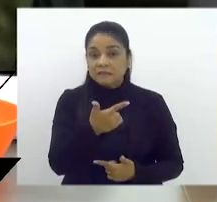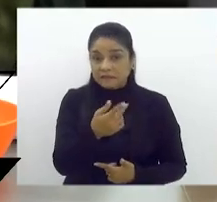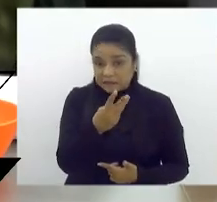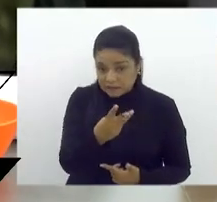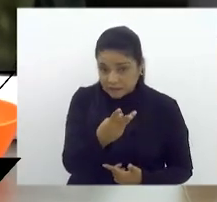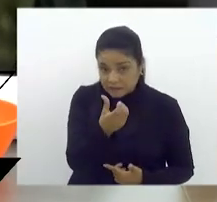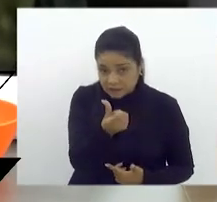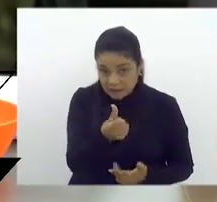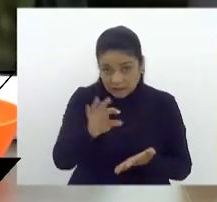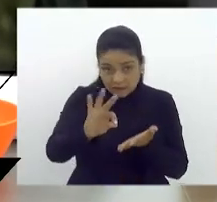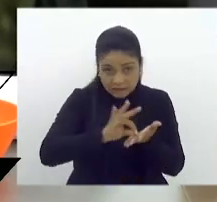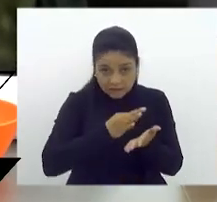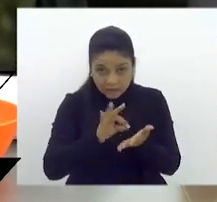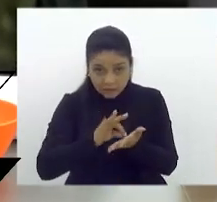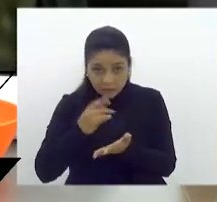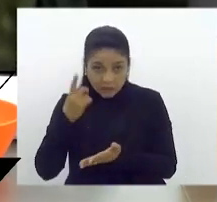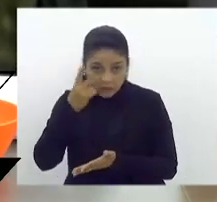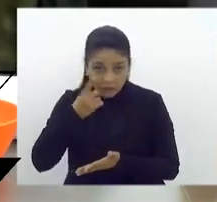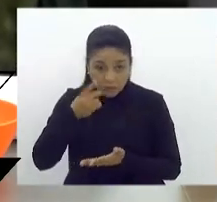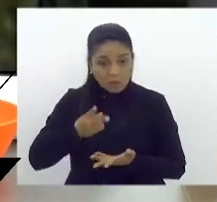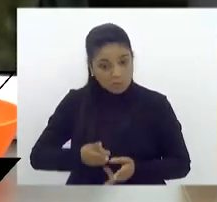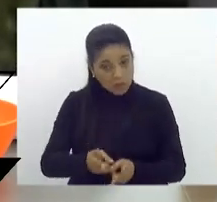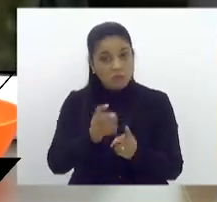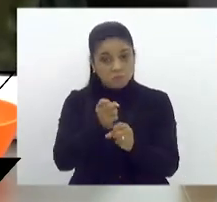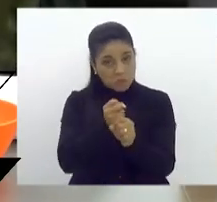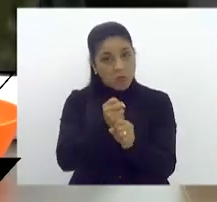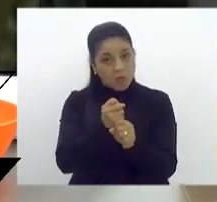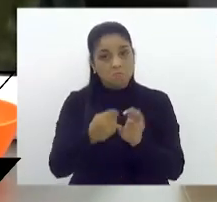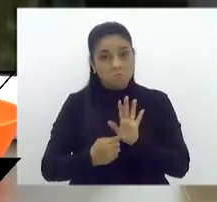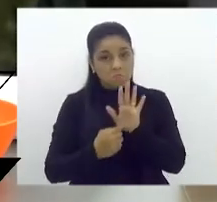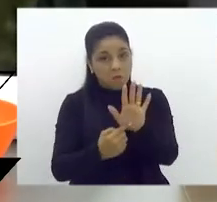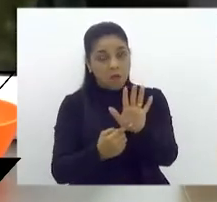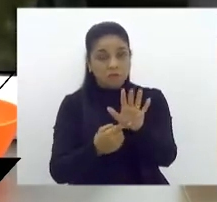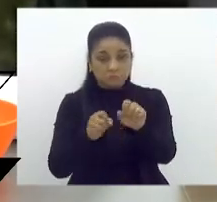pode representar no mesmo ano, porque o plenário disse assim,